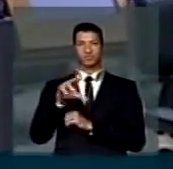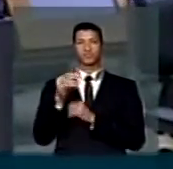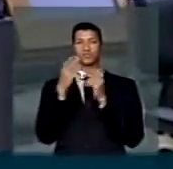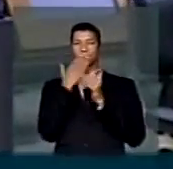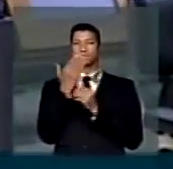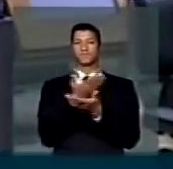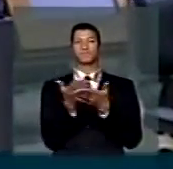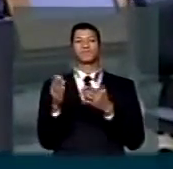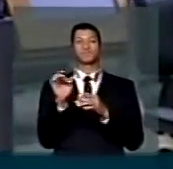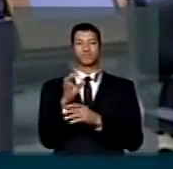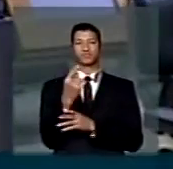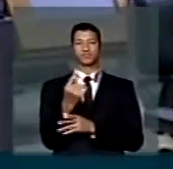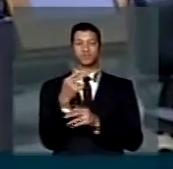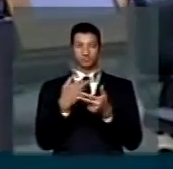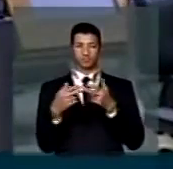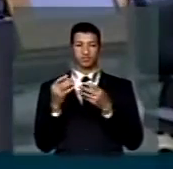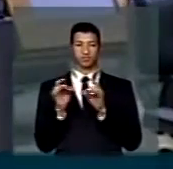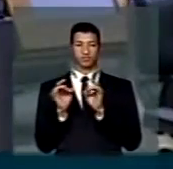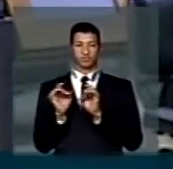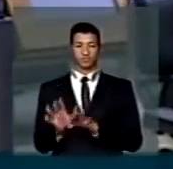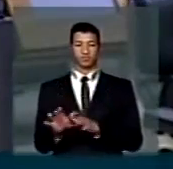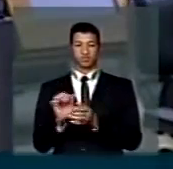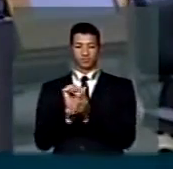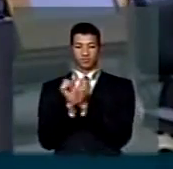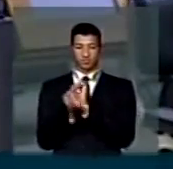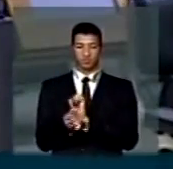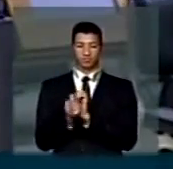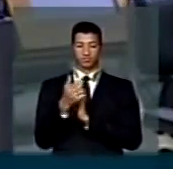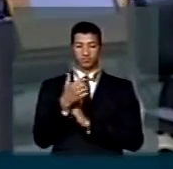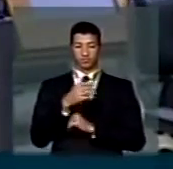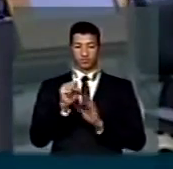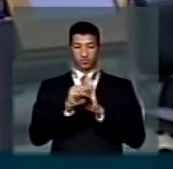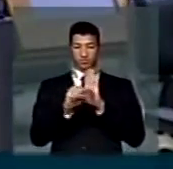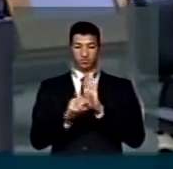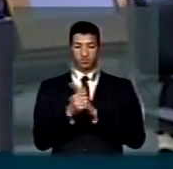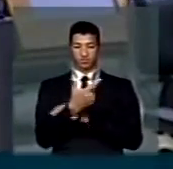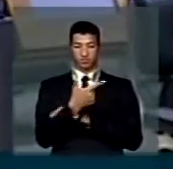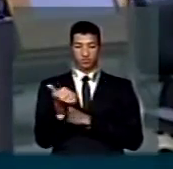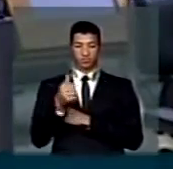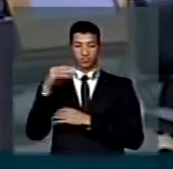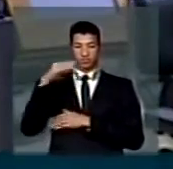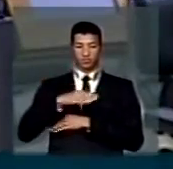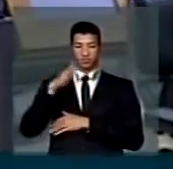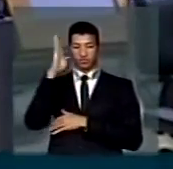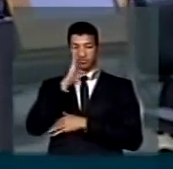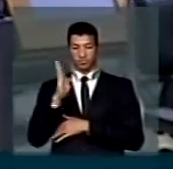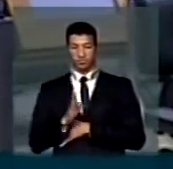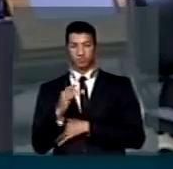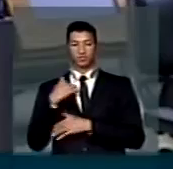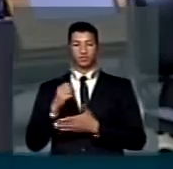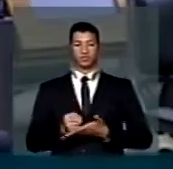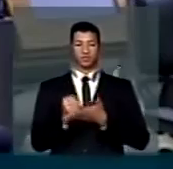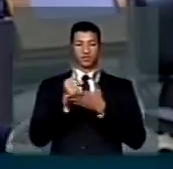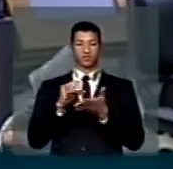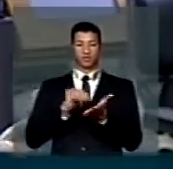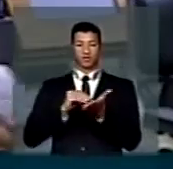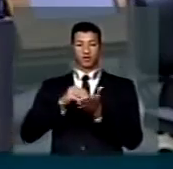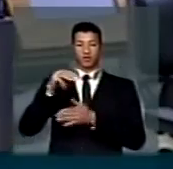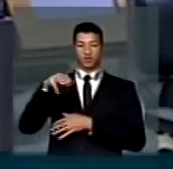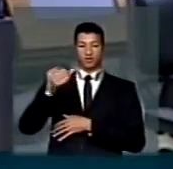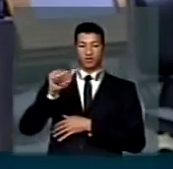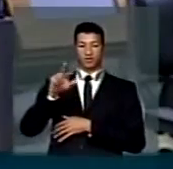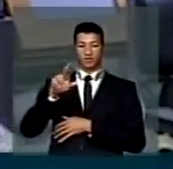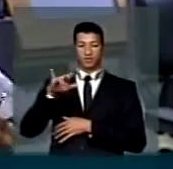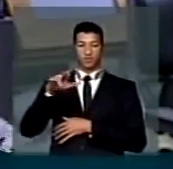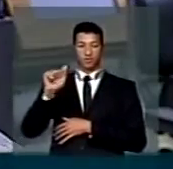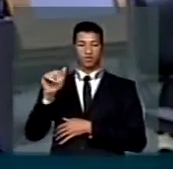apenas uma coisa: que deixem de ser escrava no século XXI em nosso país. Eu apoio, faltou a Maria do Rosário, mas ela é ministra,